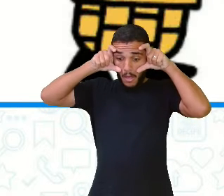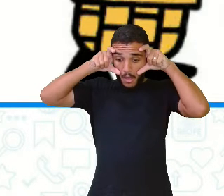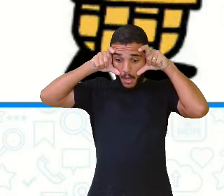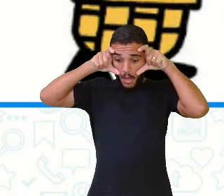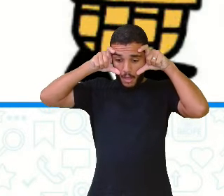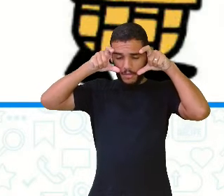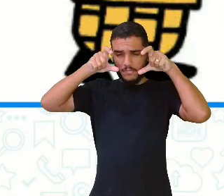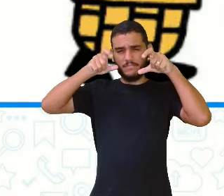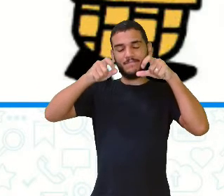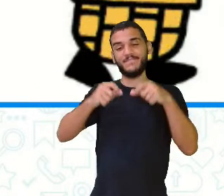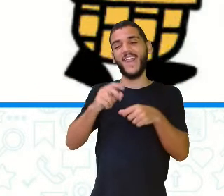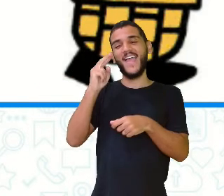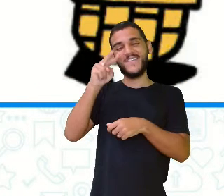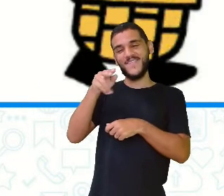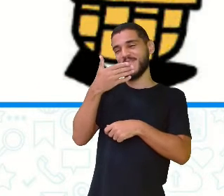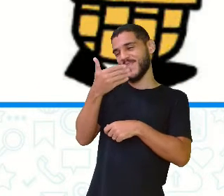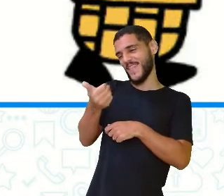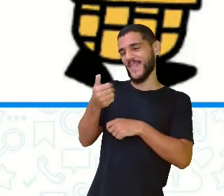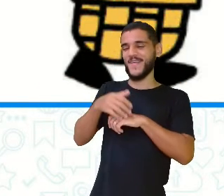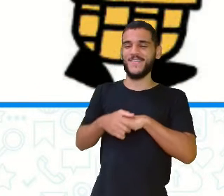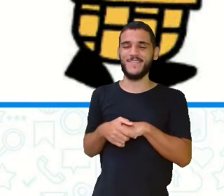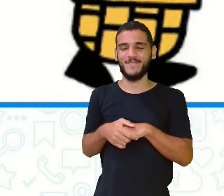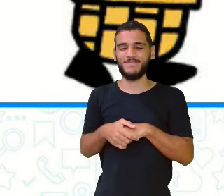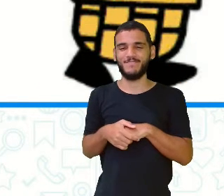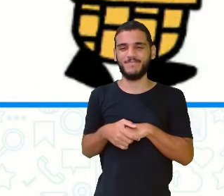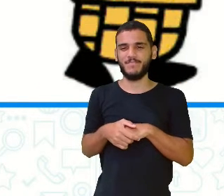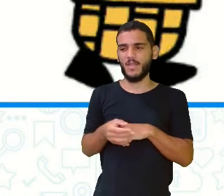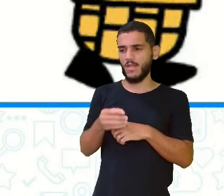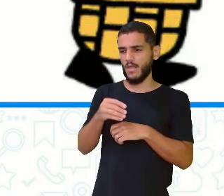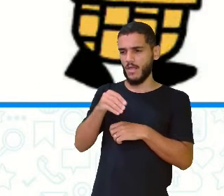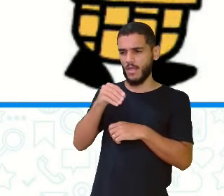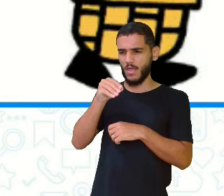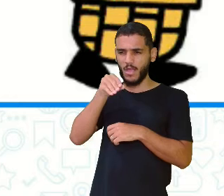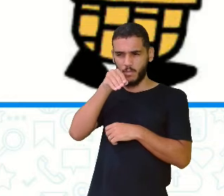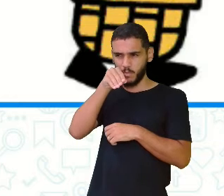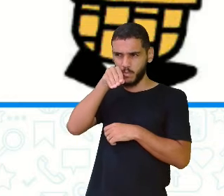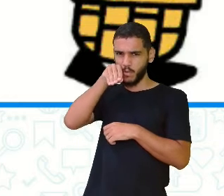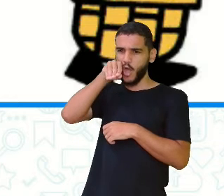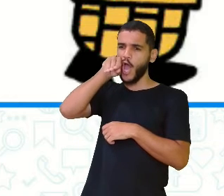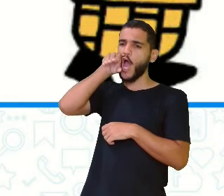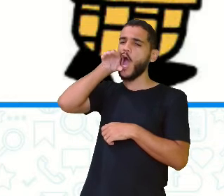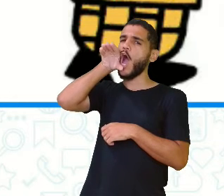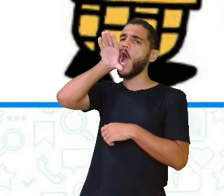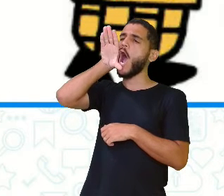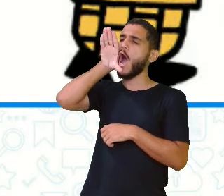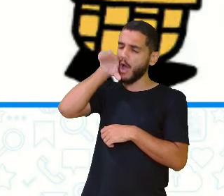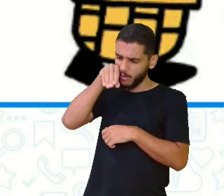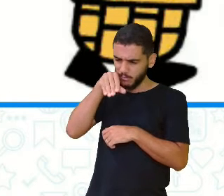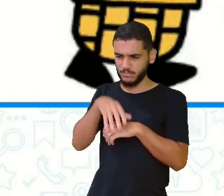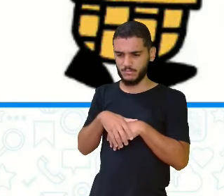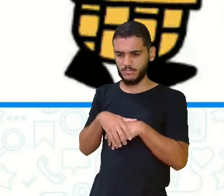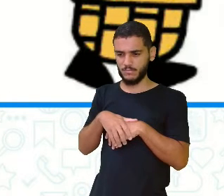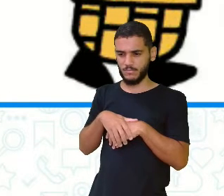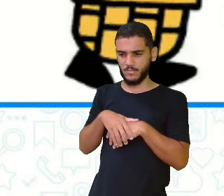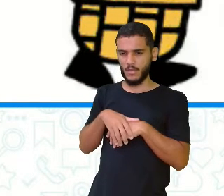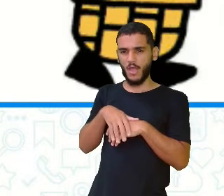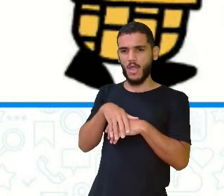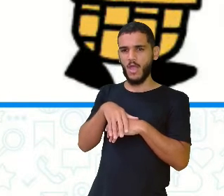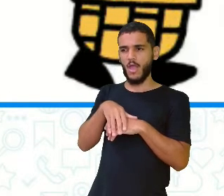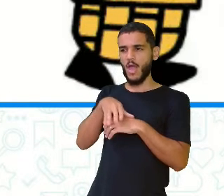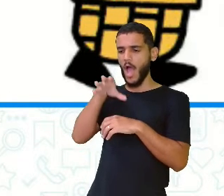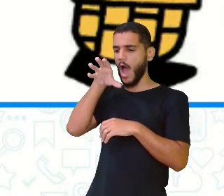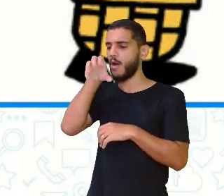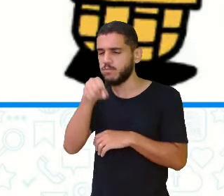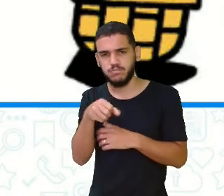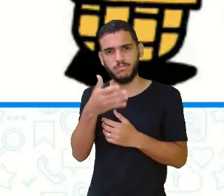tem, são para te ver melhor. Que boca grande você tem, é para te comer